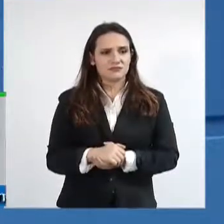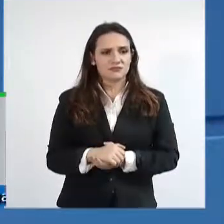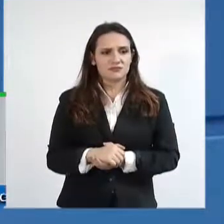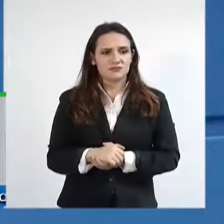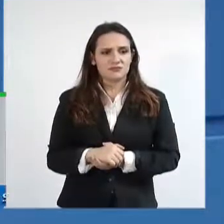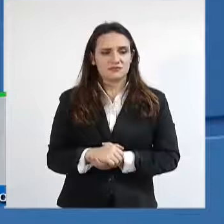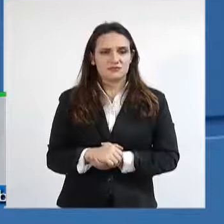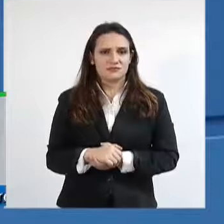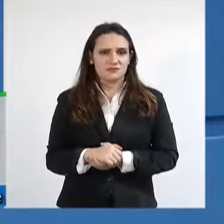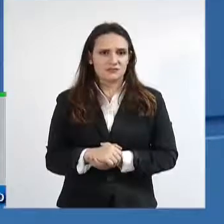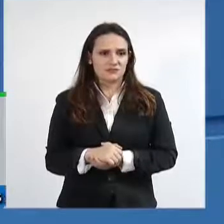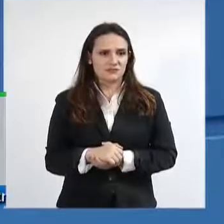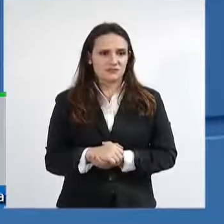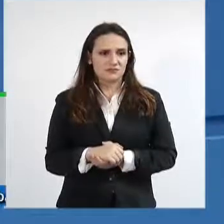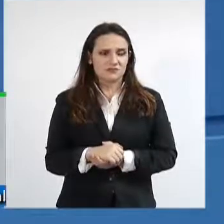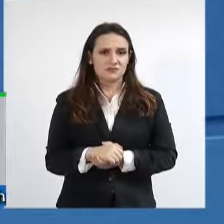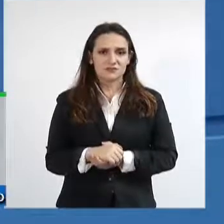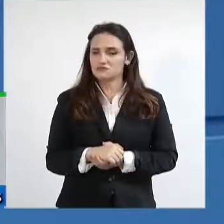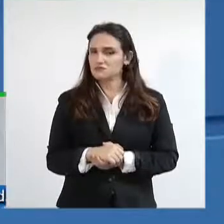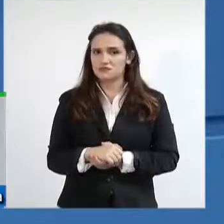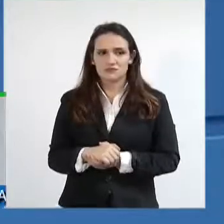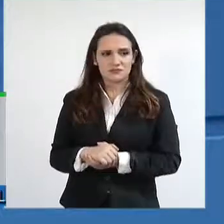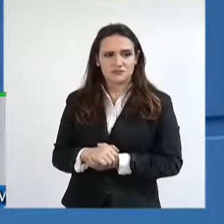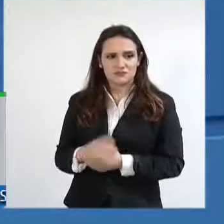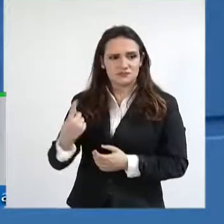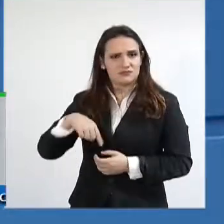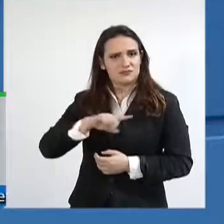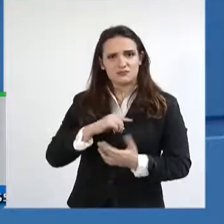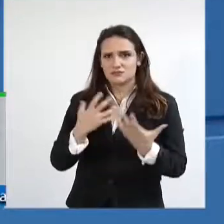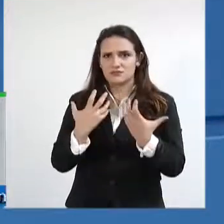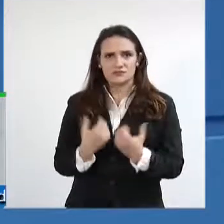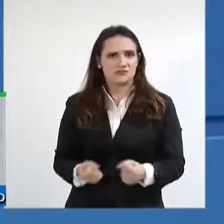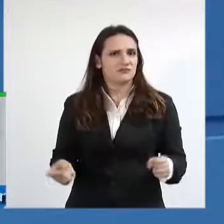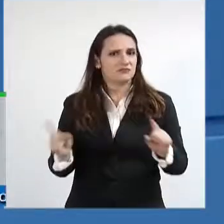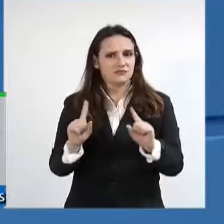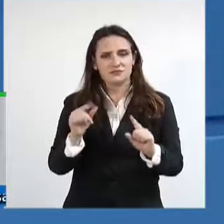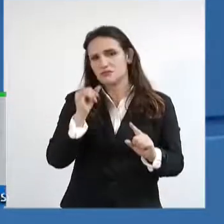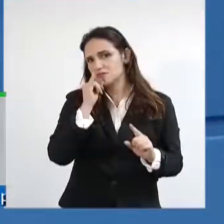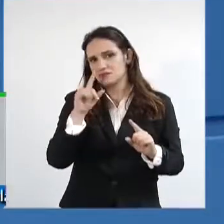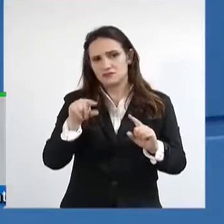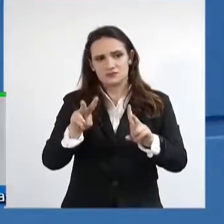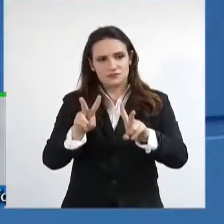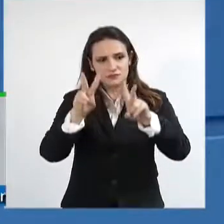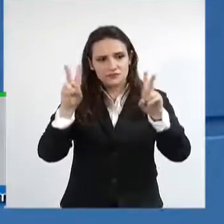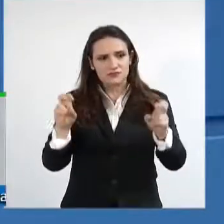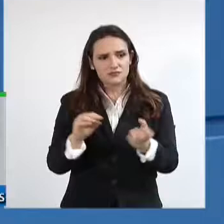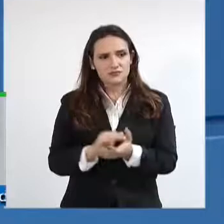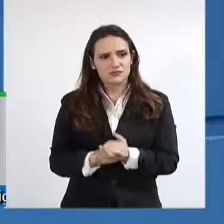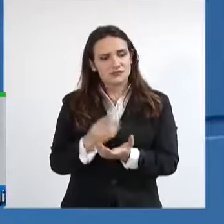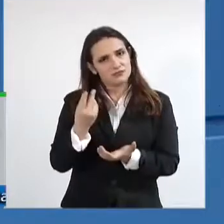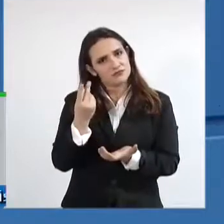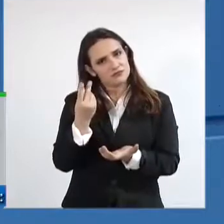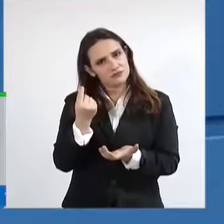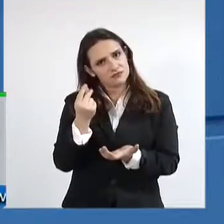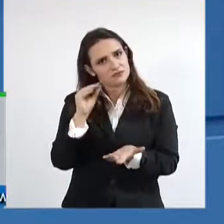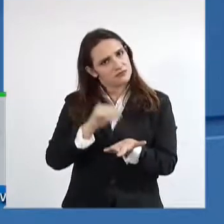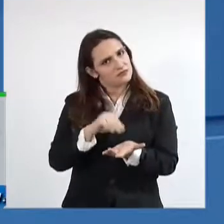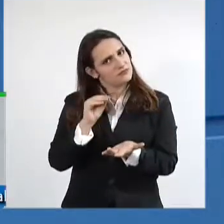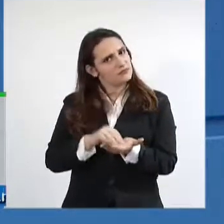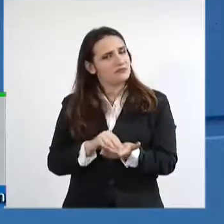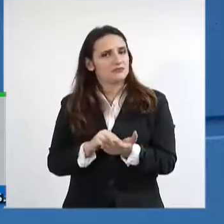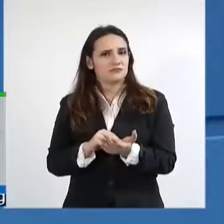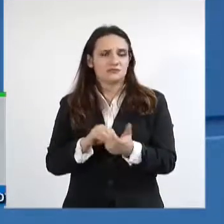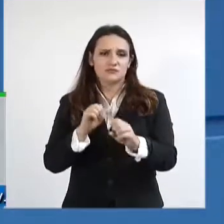vai engolir, né? Ninguém vai engolir questões como a falta de investimento